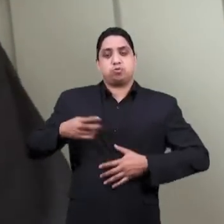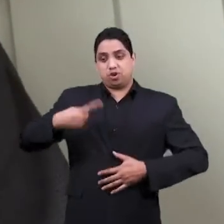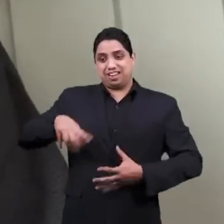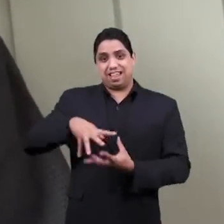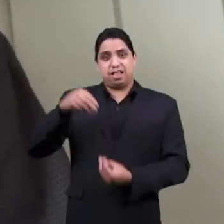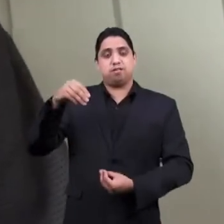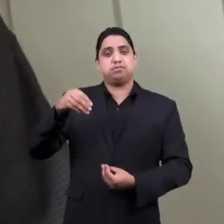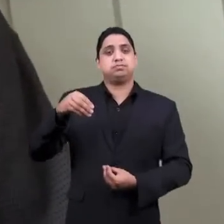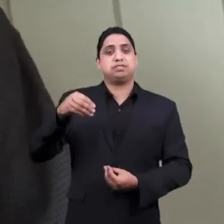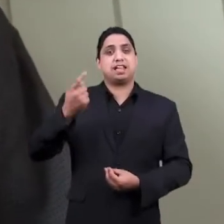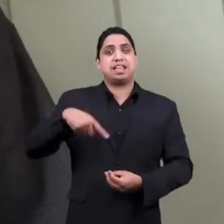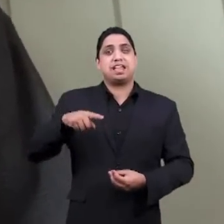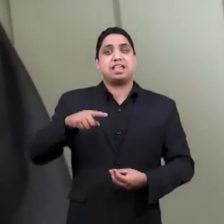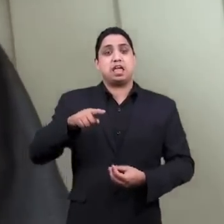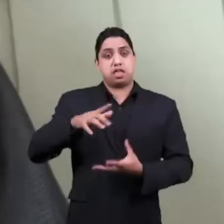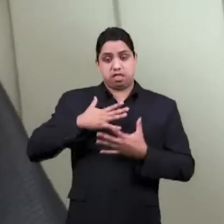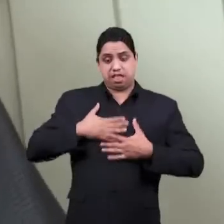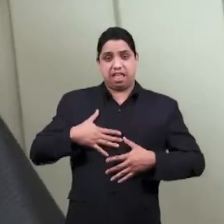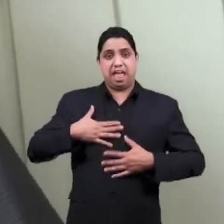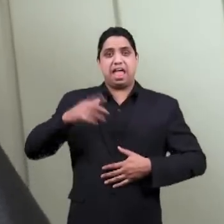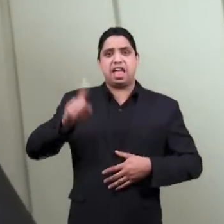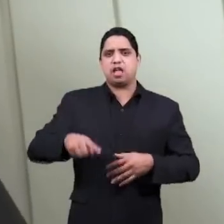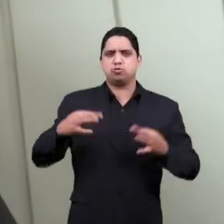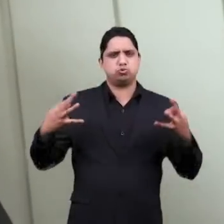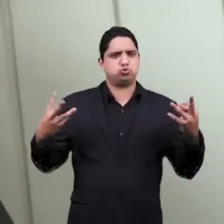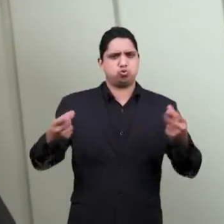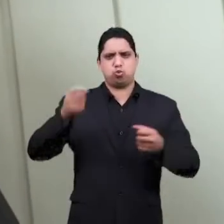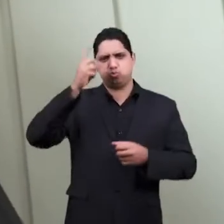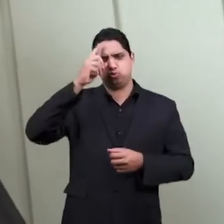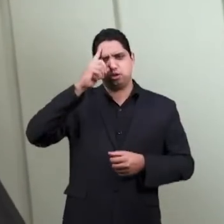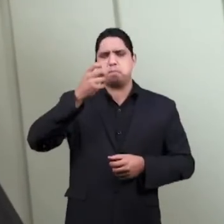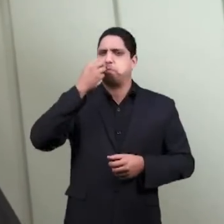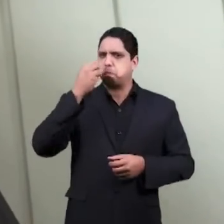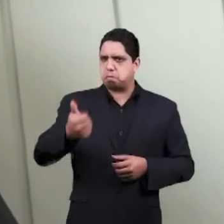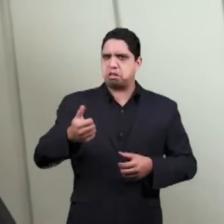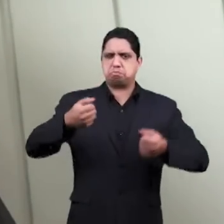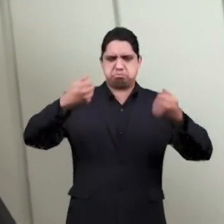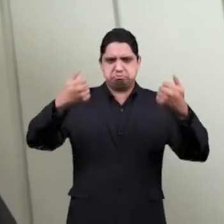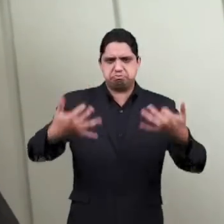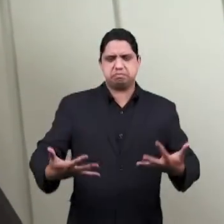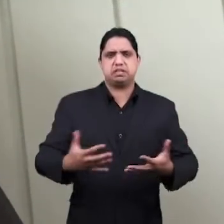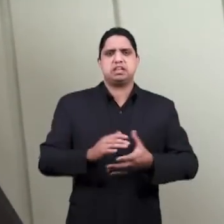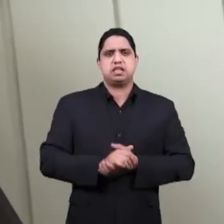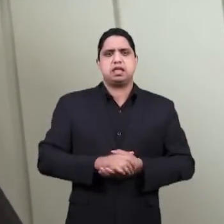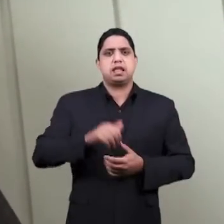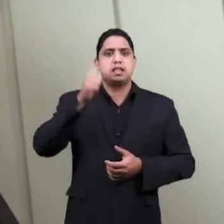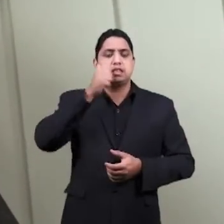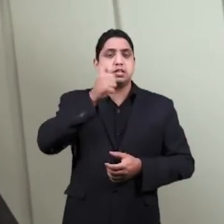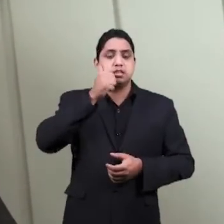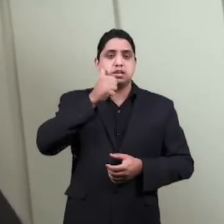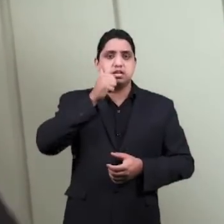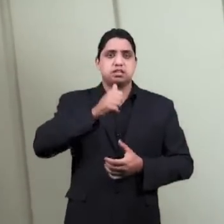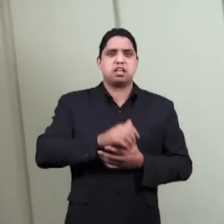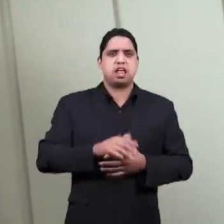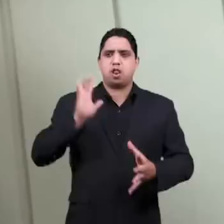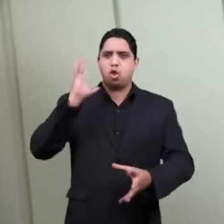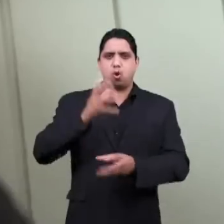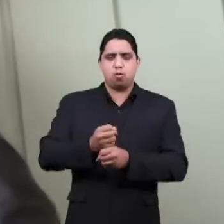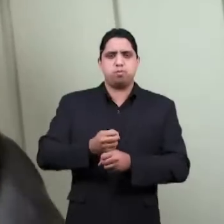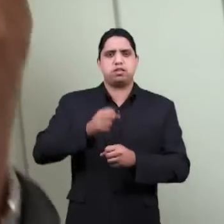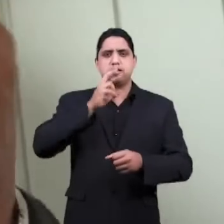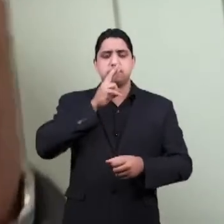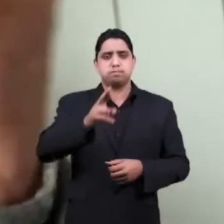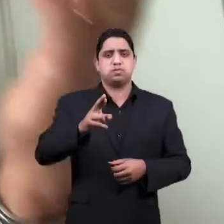nossa alma. E esse descanso é um descanso de todos os dias. Muito bem colocado pela nossa irmã. Ela